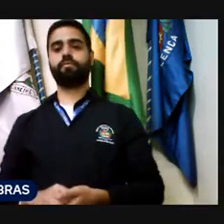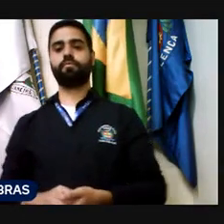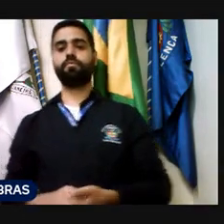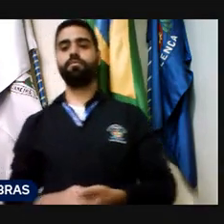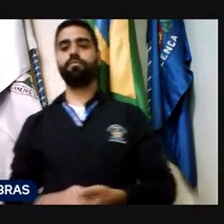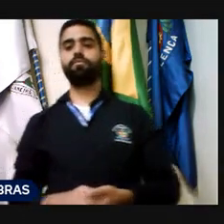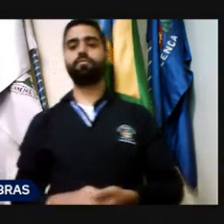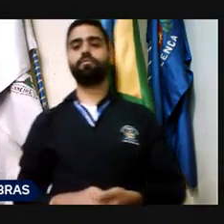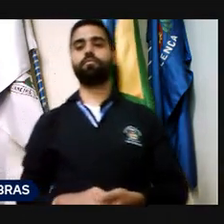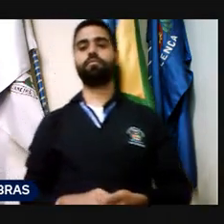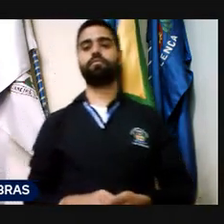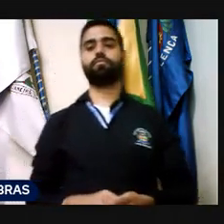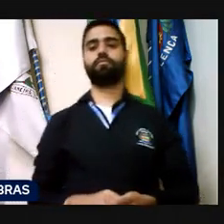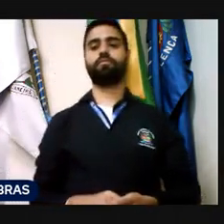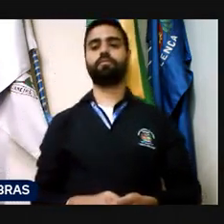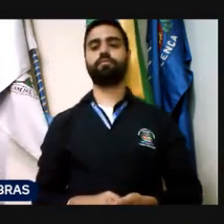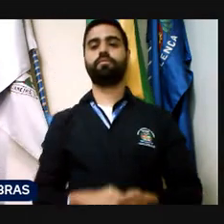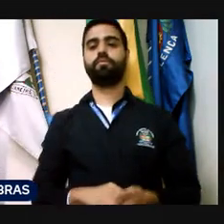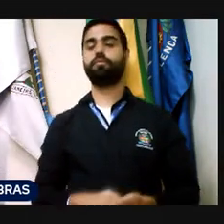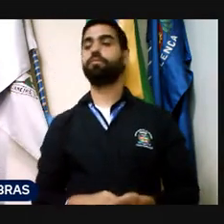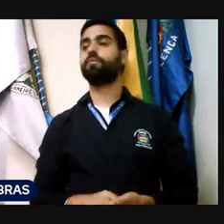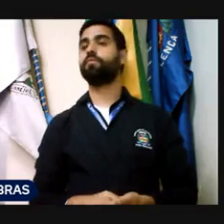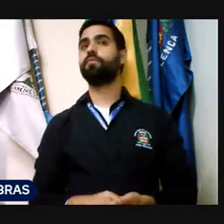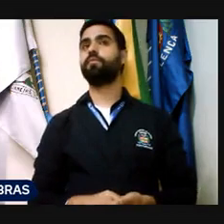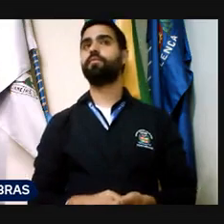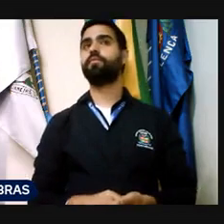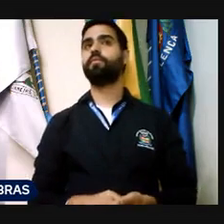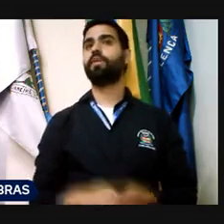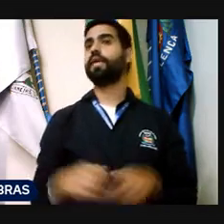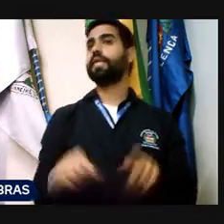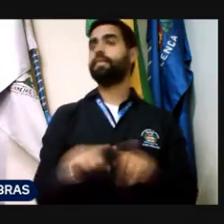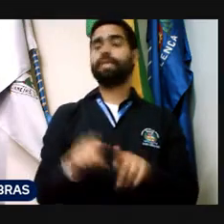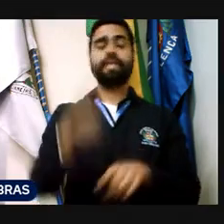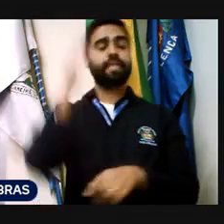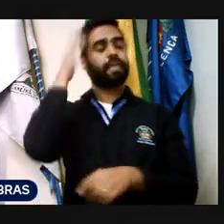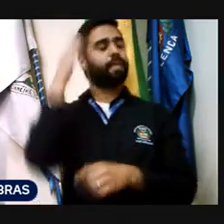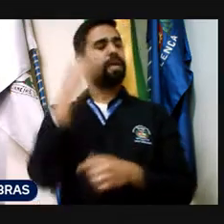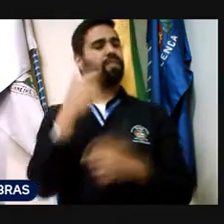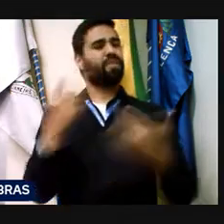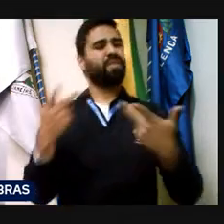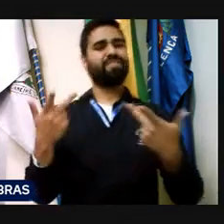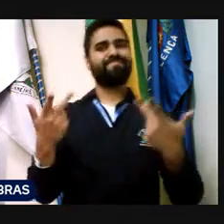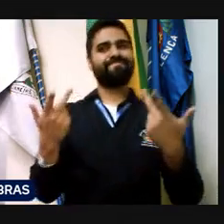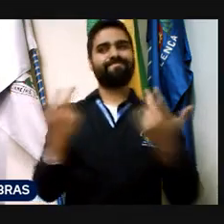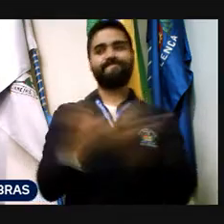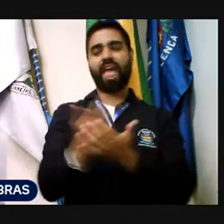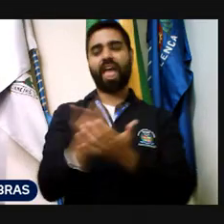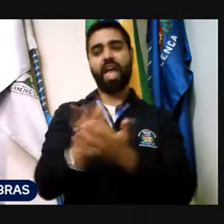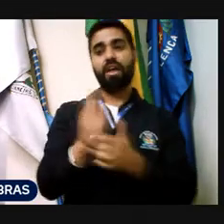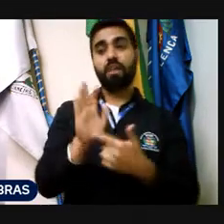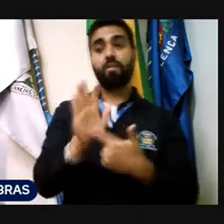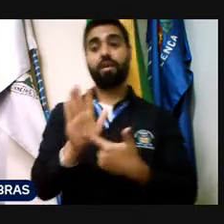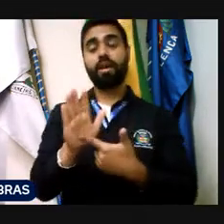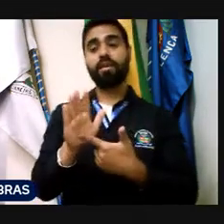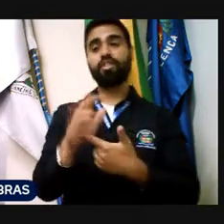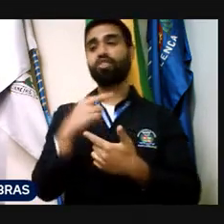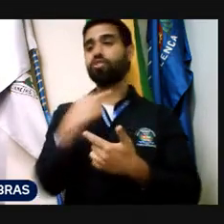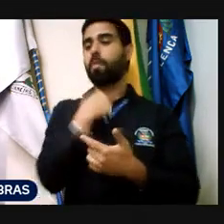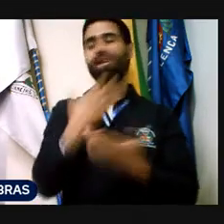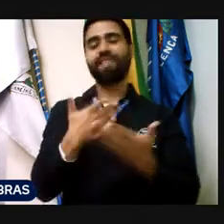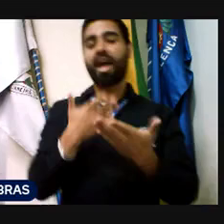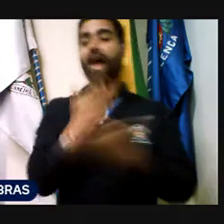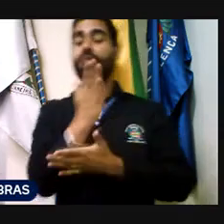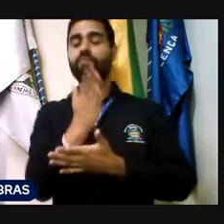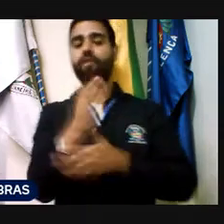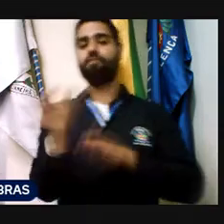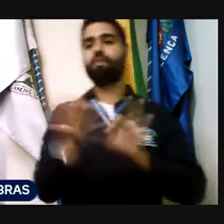Com tais razões, à vista de inconstitucionalidade formal, por vício de iniciativa demonstrados os óbices que impedem a sanção do texto aprovado por esta Igreja